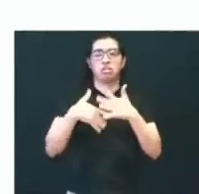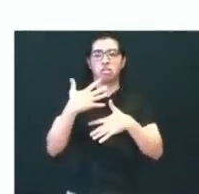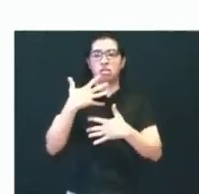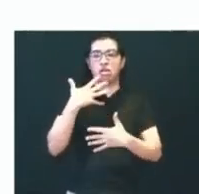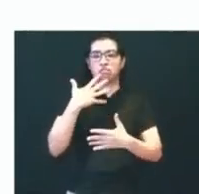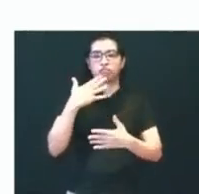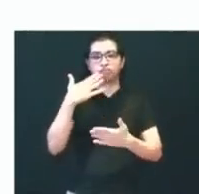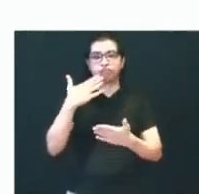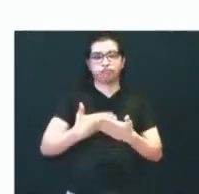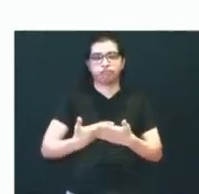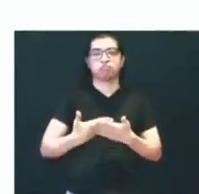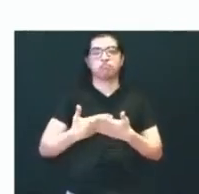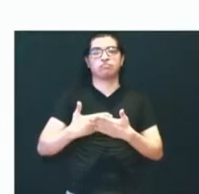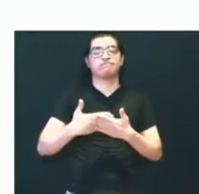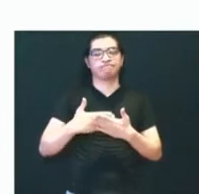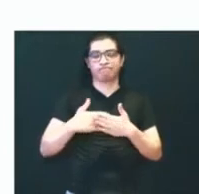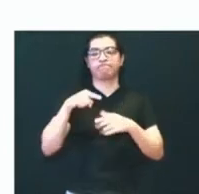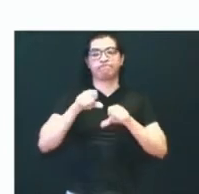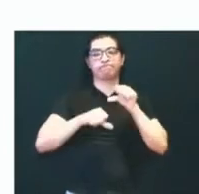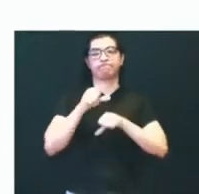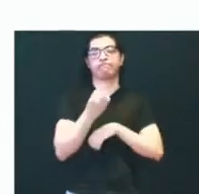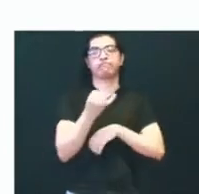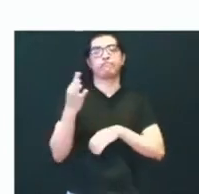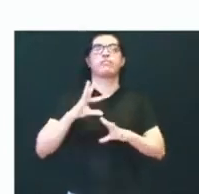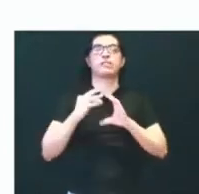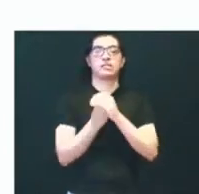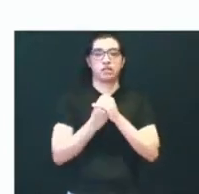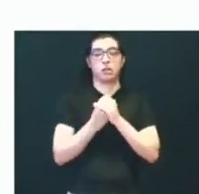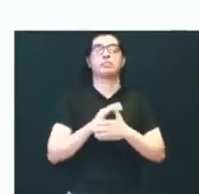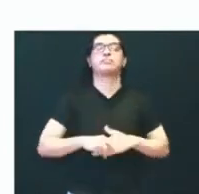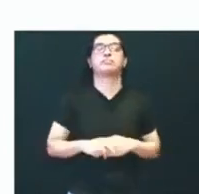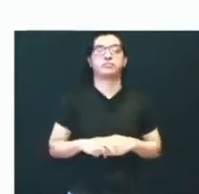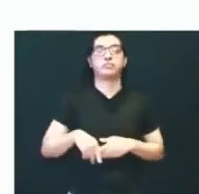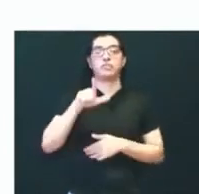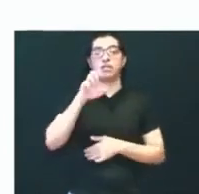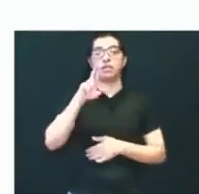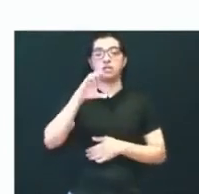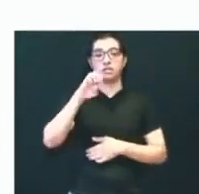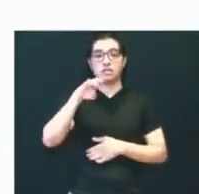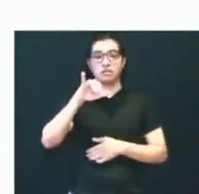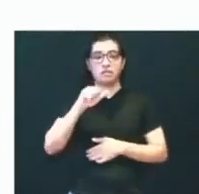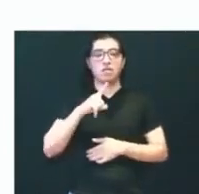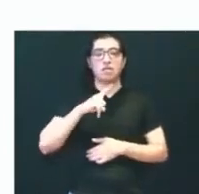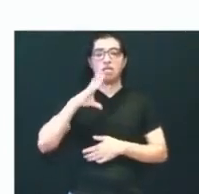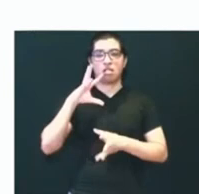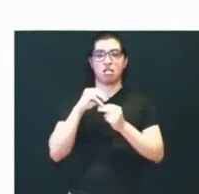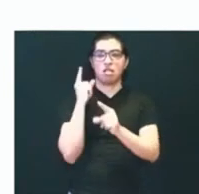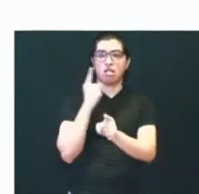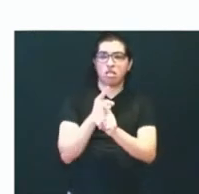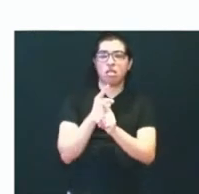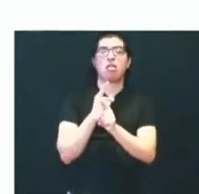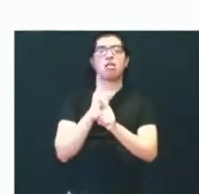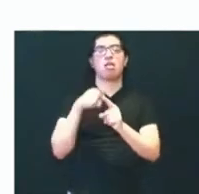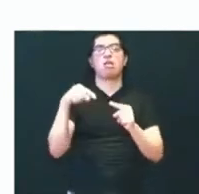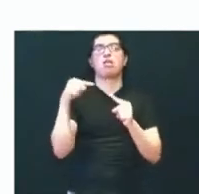uma alteração na quantidade das células. Quando a leucemia crônica tem sintomas, são sintomas